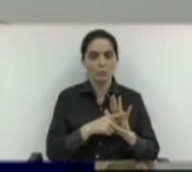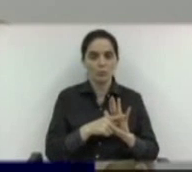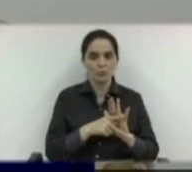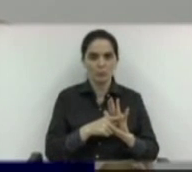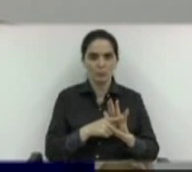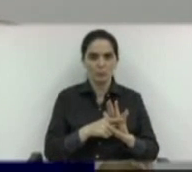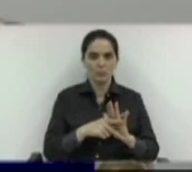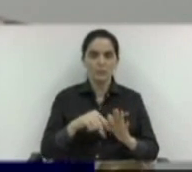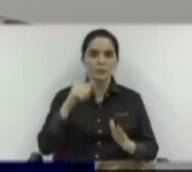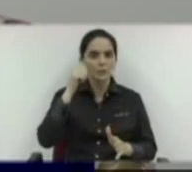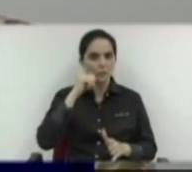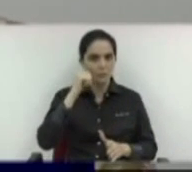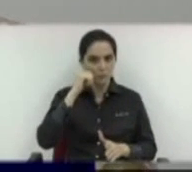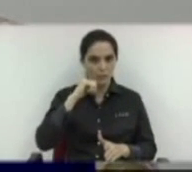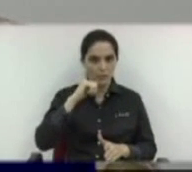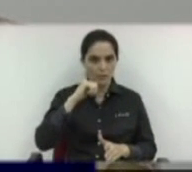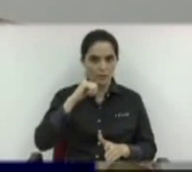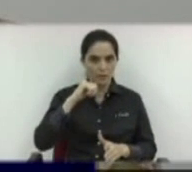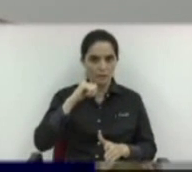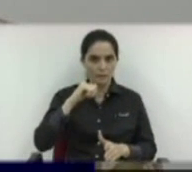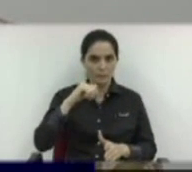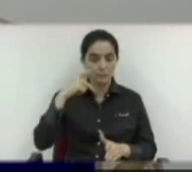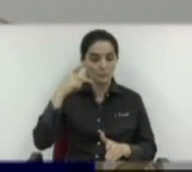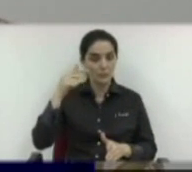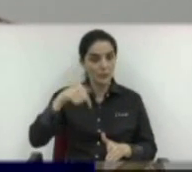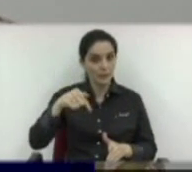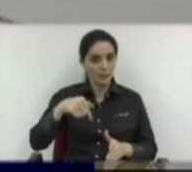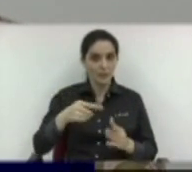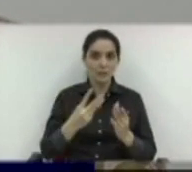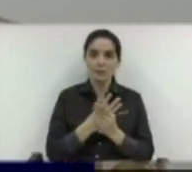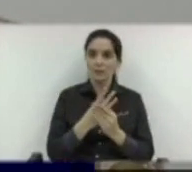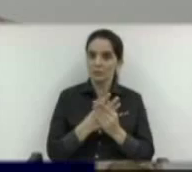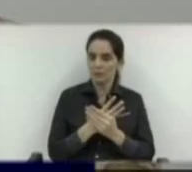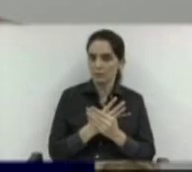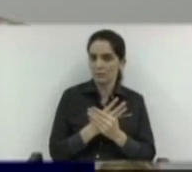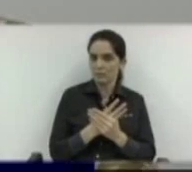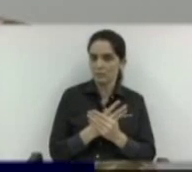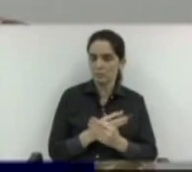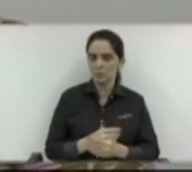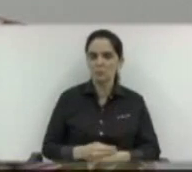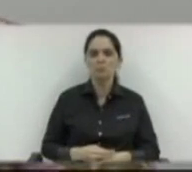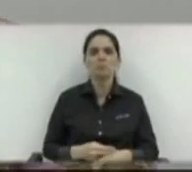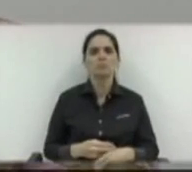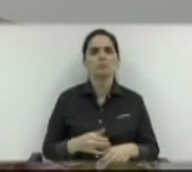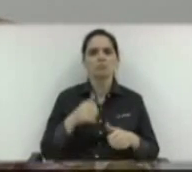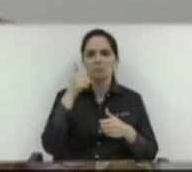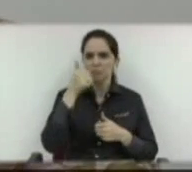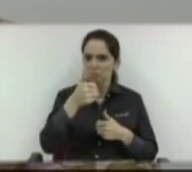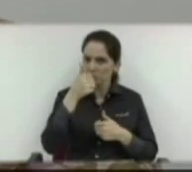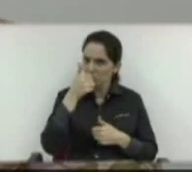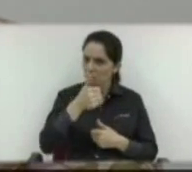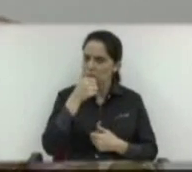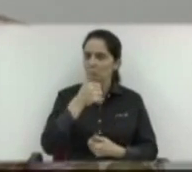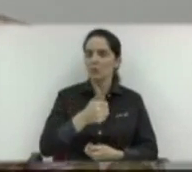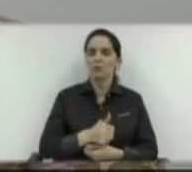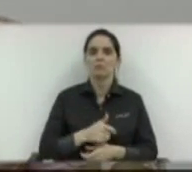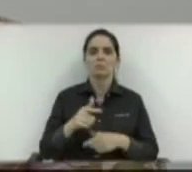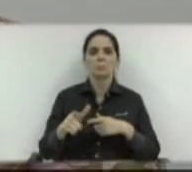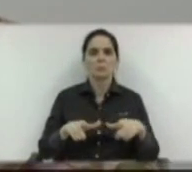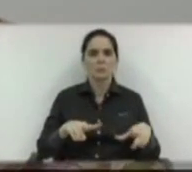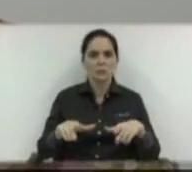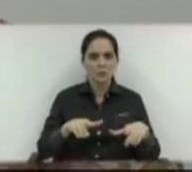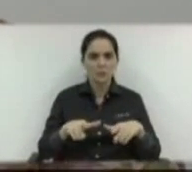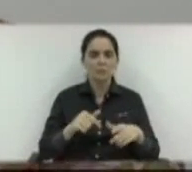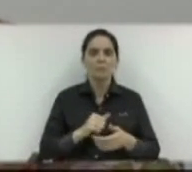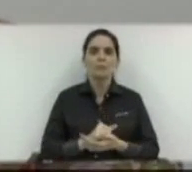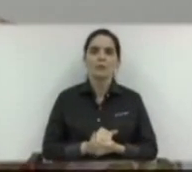na Câmara Municipal. Nós tivemos sucesso e êxito nesse trabalho e